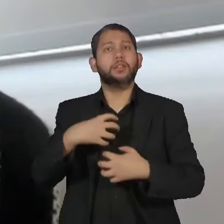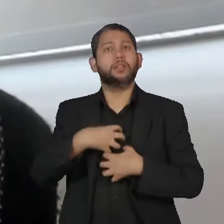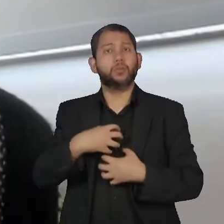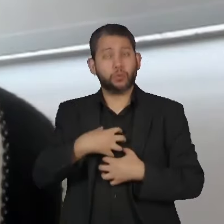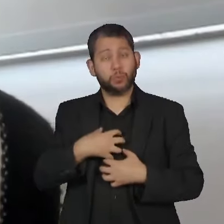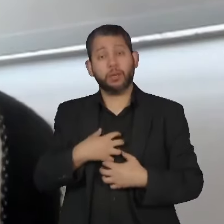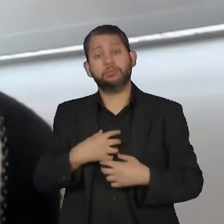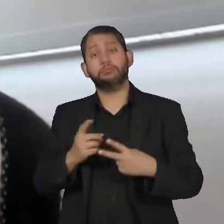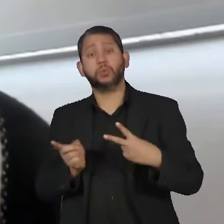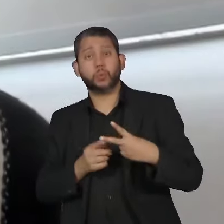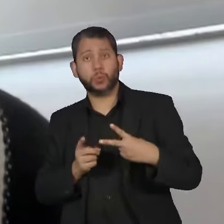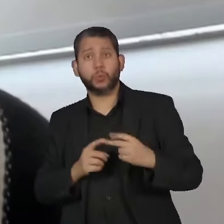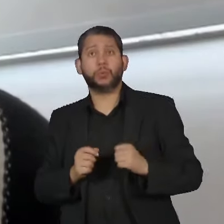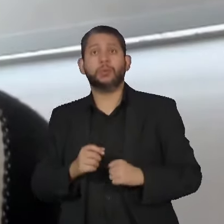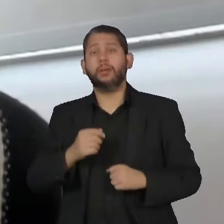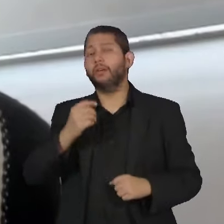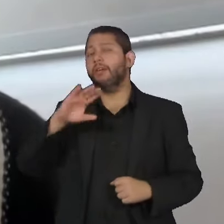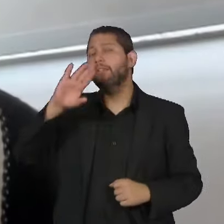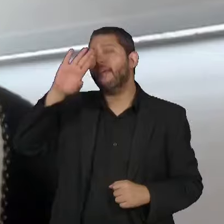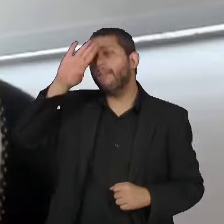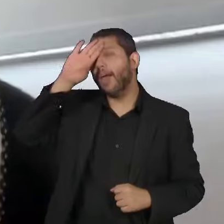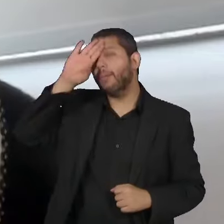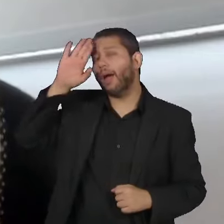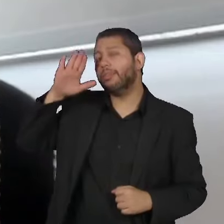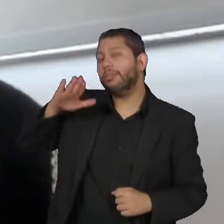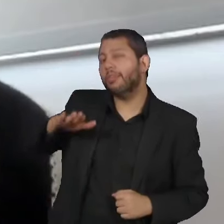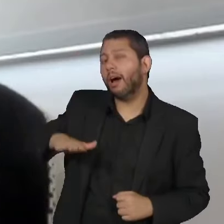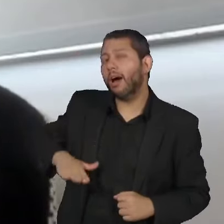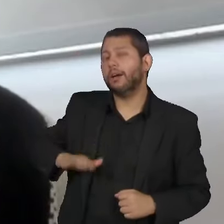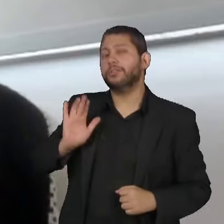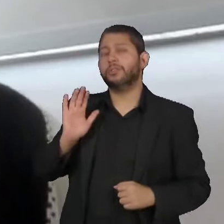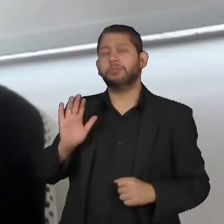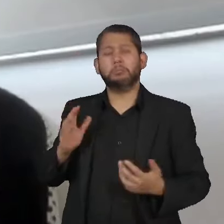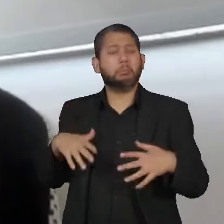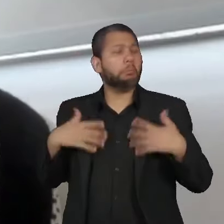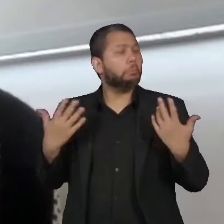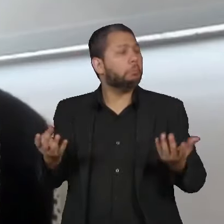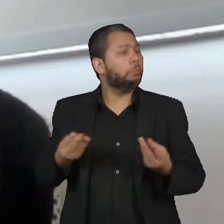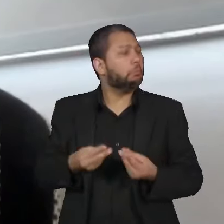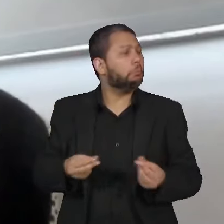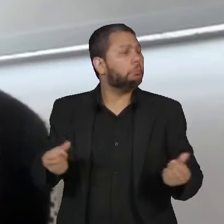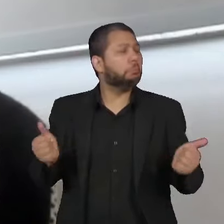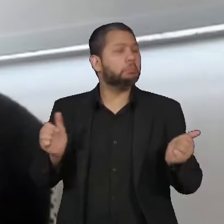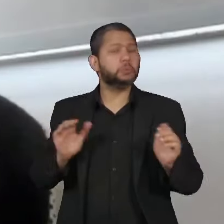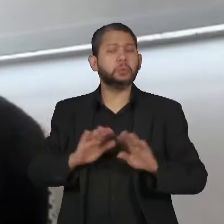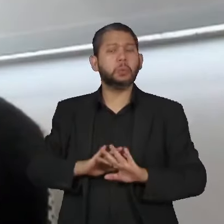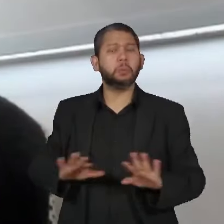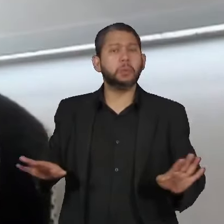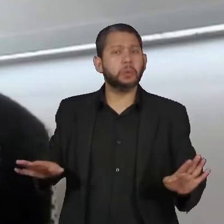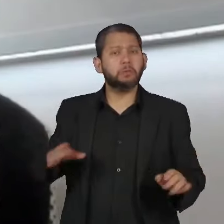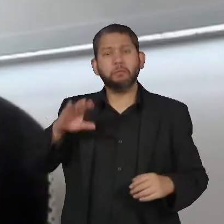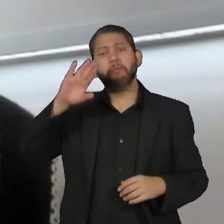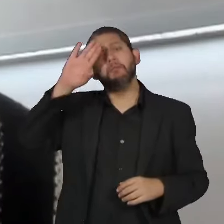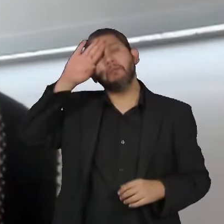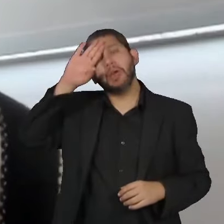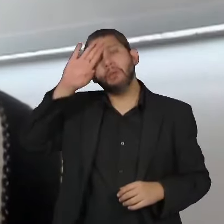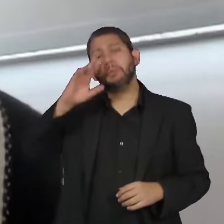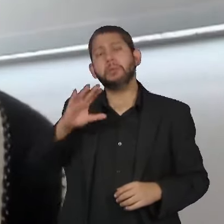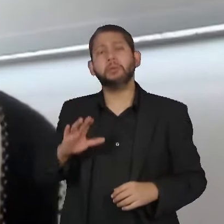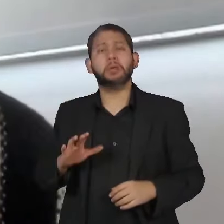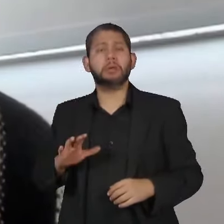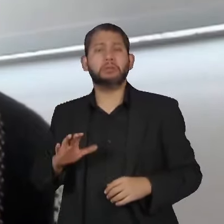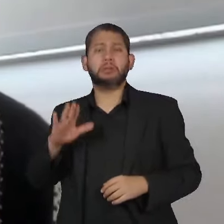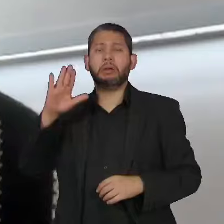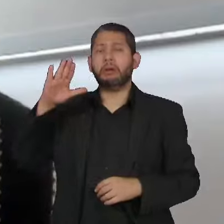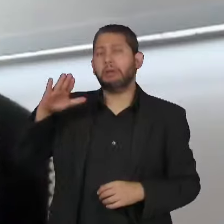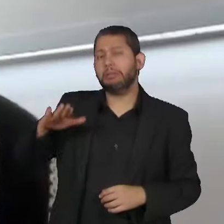O que são isso? Uma febrícula à tarde, inespecífica, que ela surge e vai embora do nada, uma febre baixa, geralmente no finalzinho